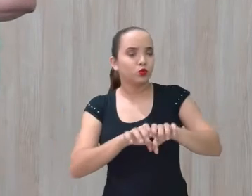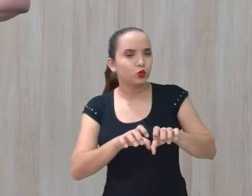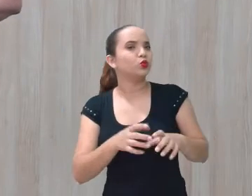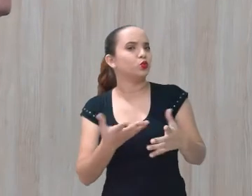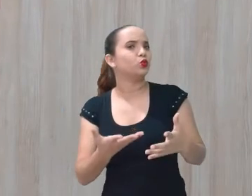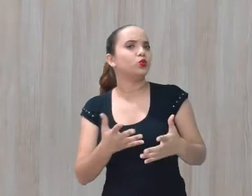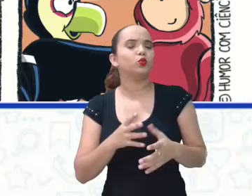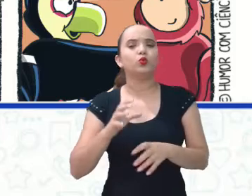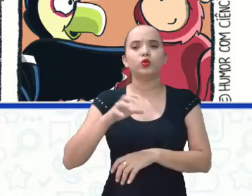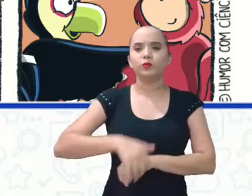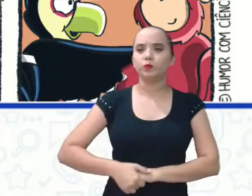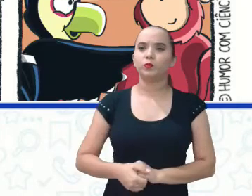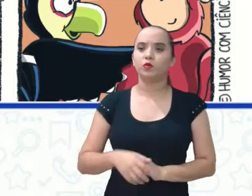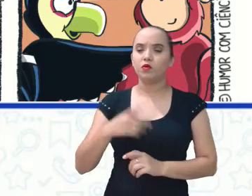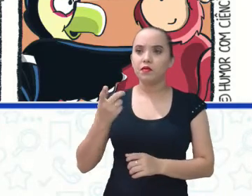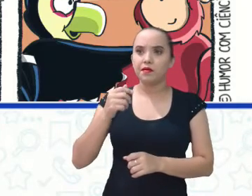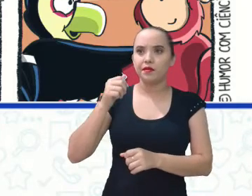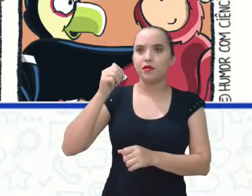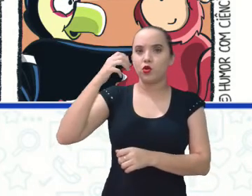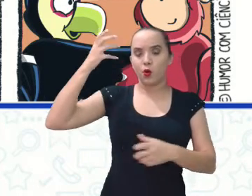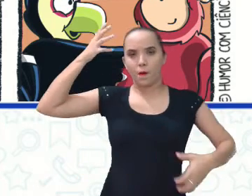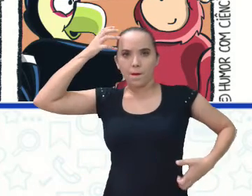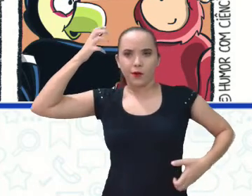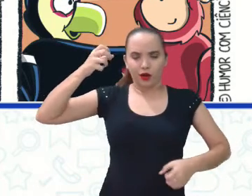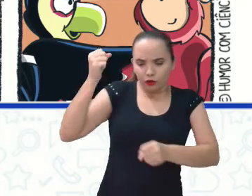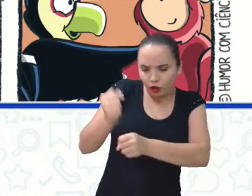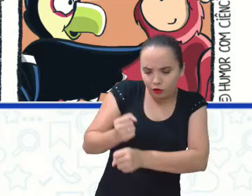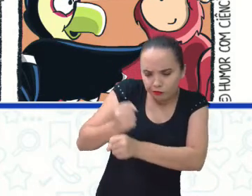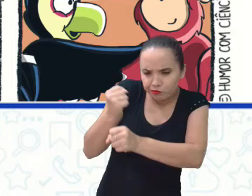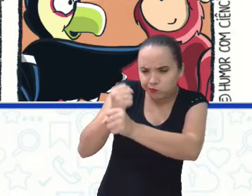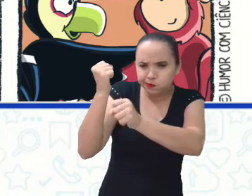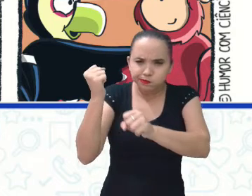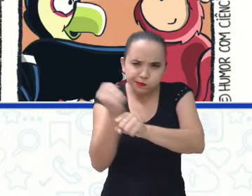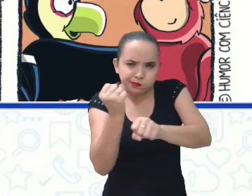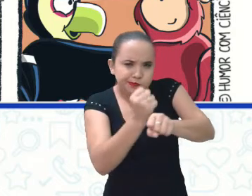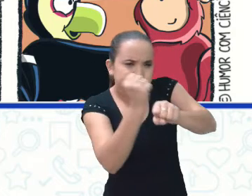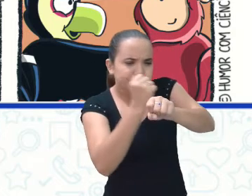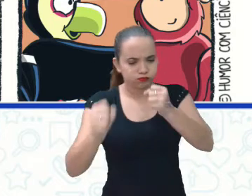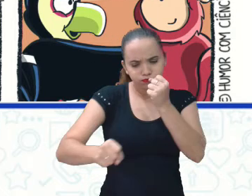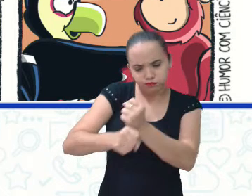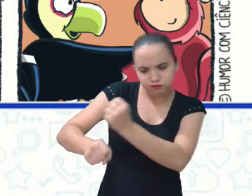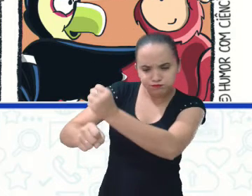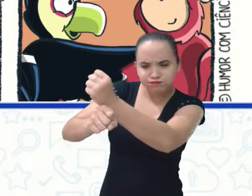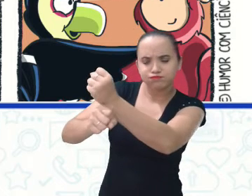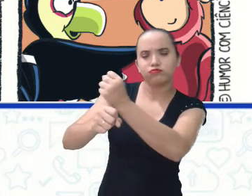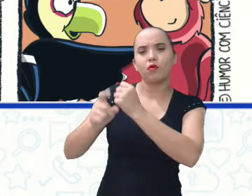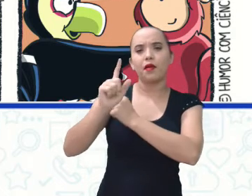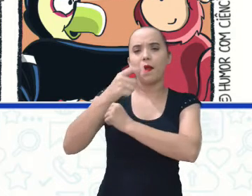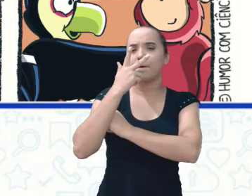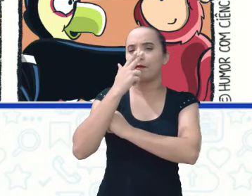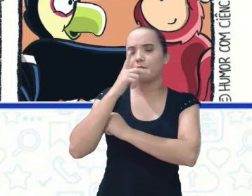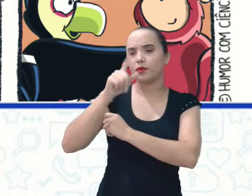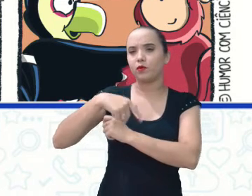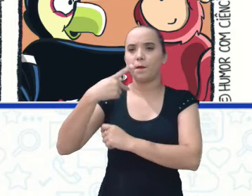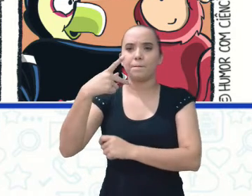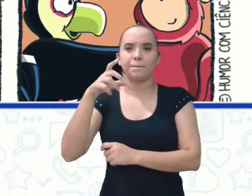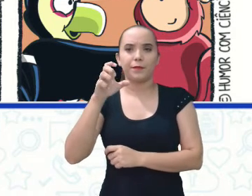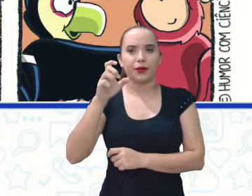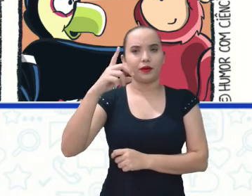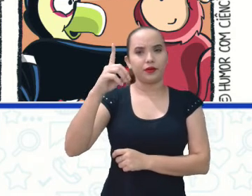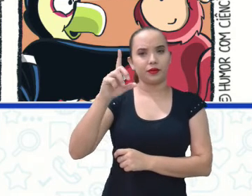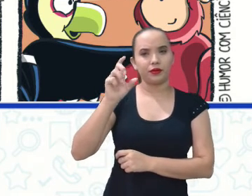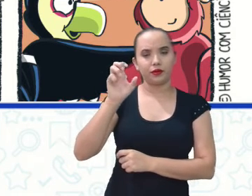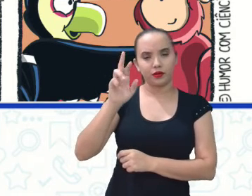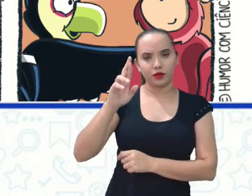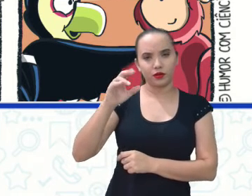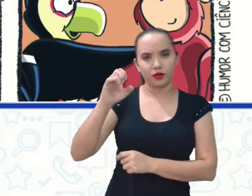está fazendo algo ali, não é? Trabalhando como um pedreiro, que é uma profissão muito importante, não é? Ele está